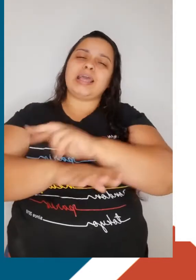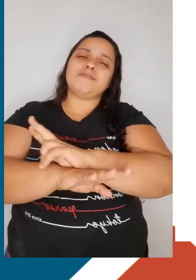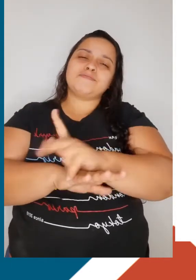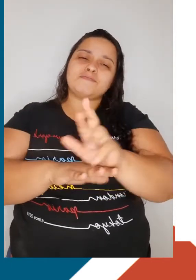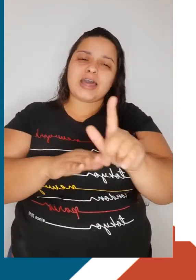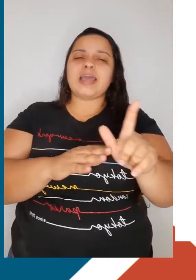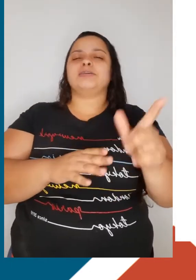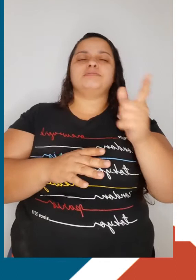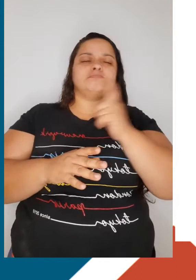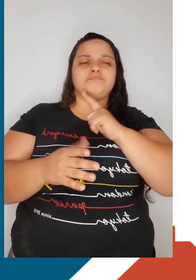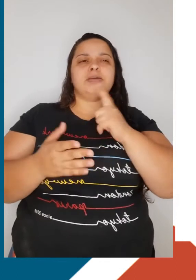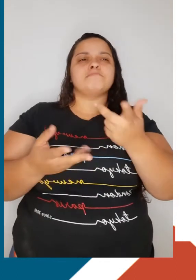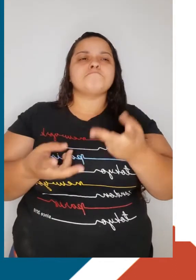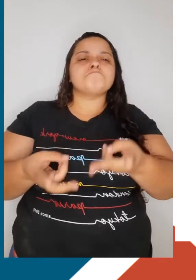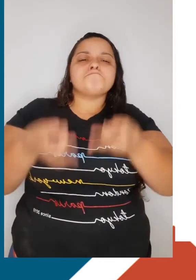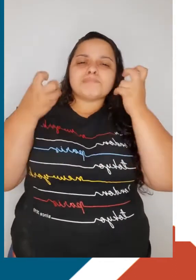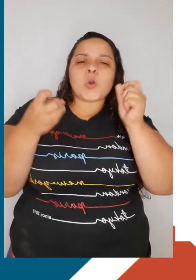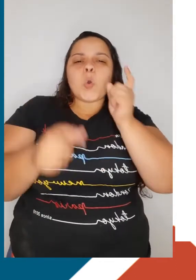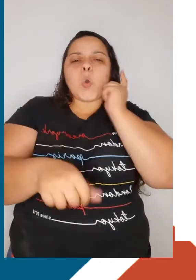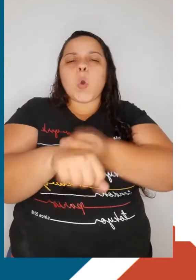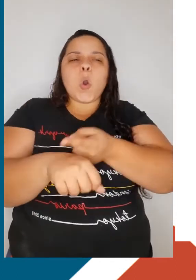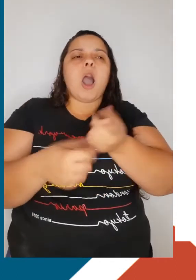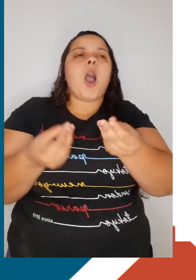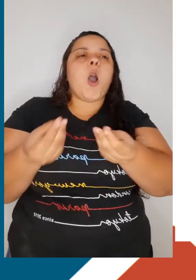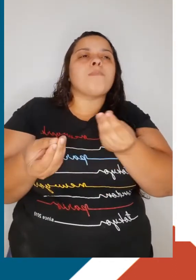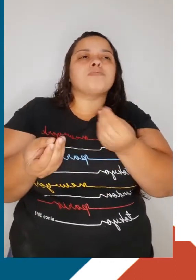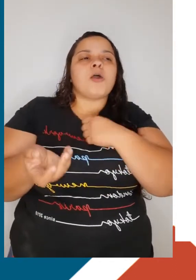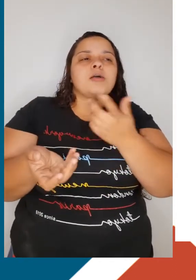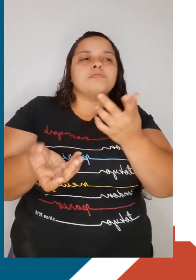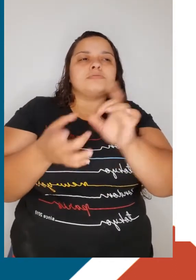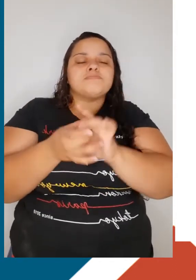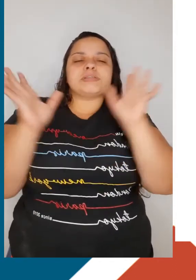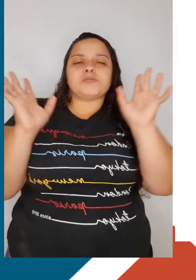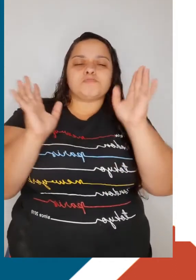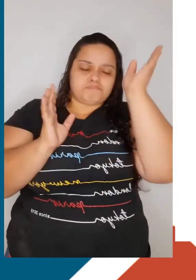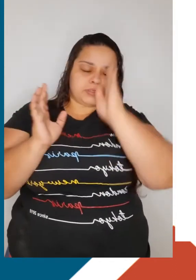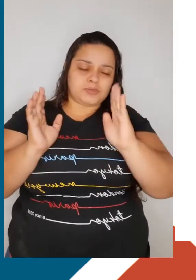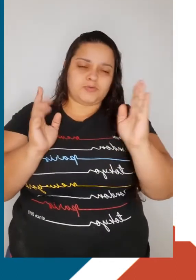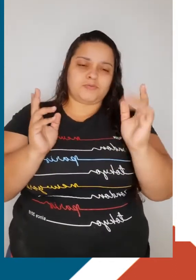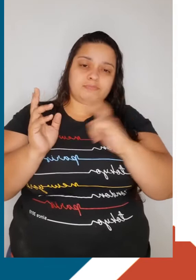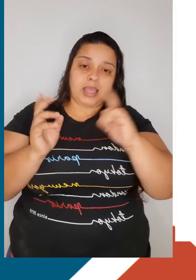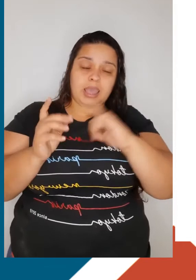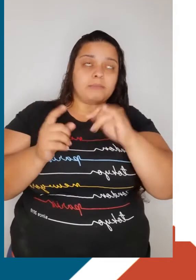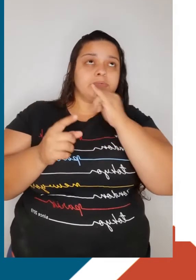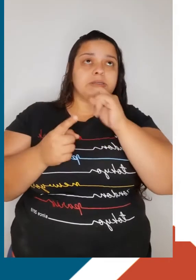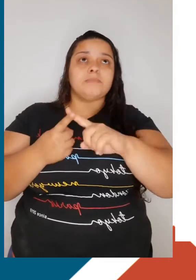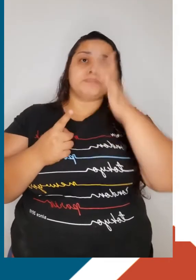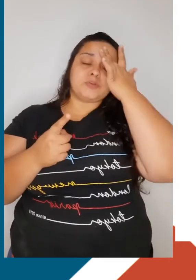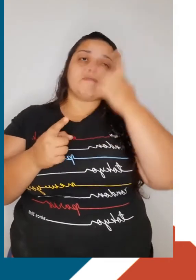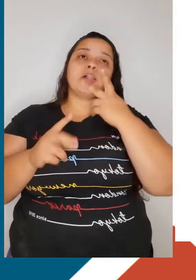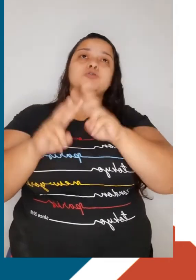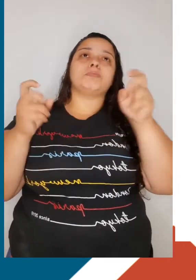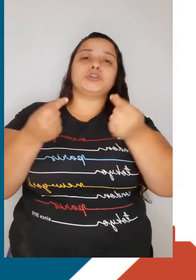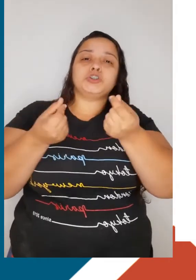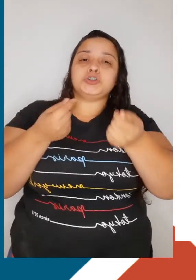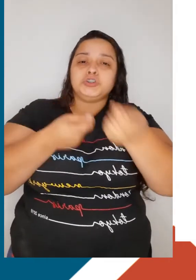existem diferentes interpretações no campo da história quanto aos fatores que teriam levado à emancipação política. Algumas perspectivas destacam a